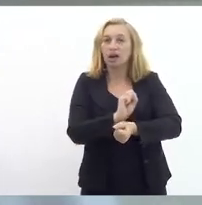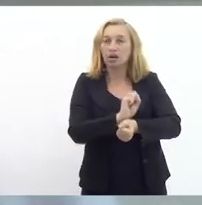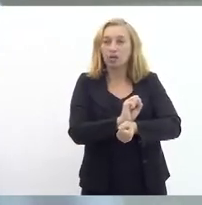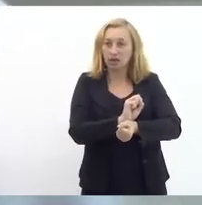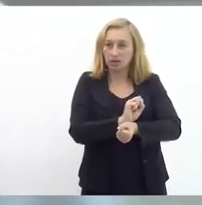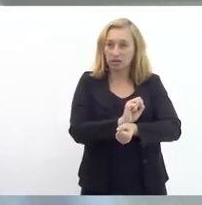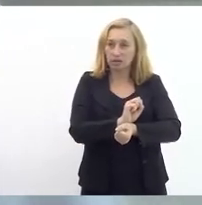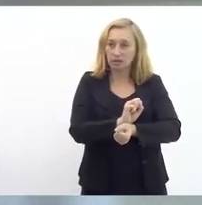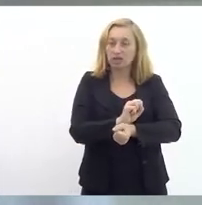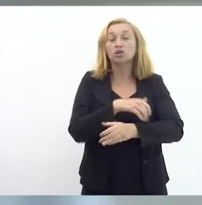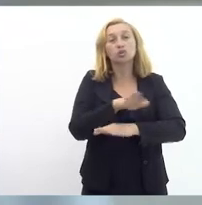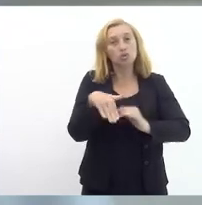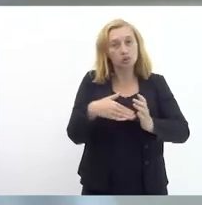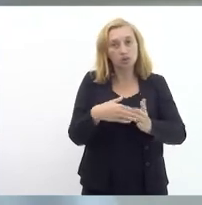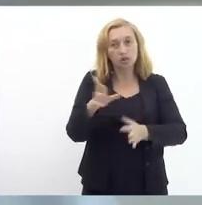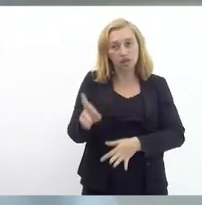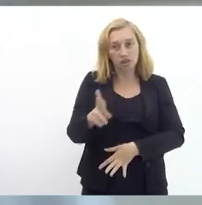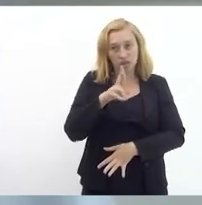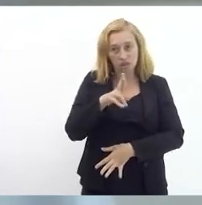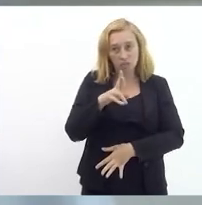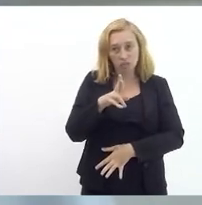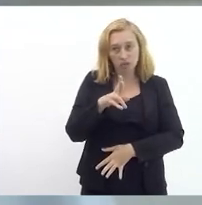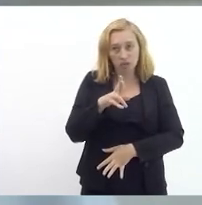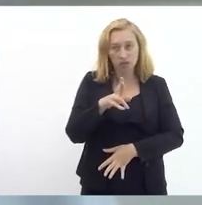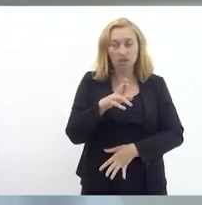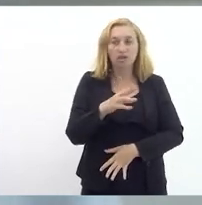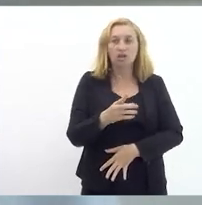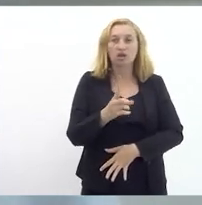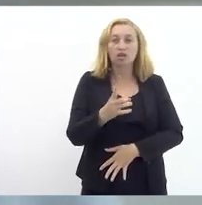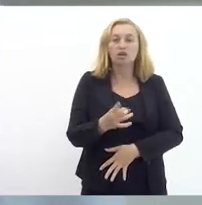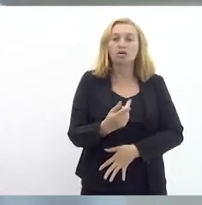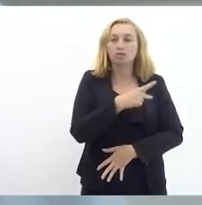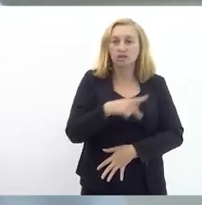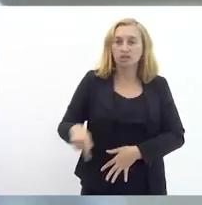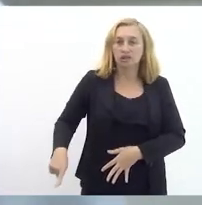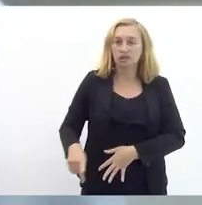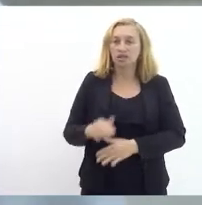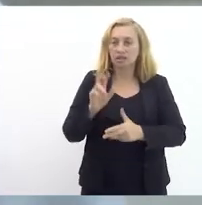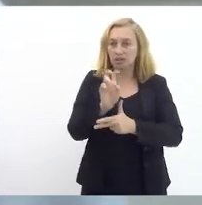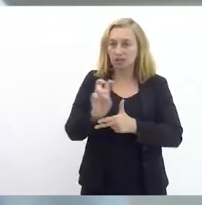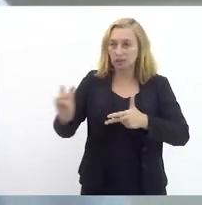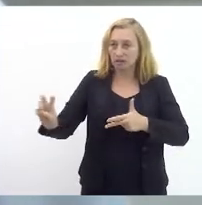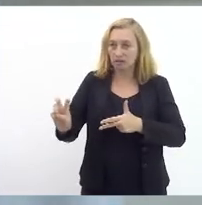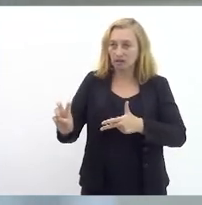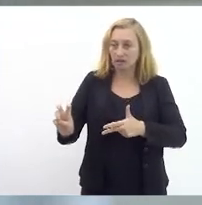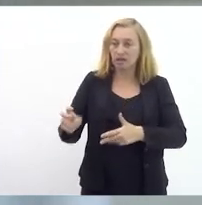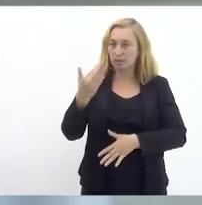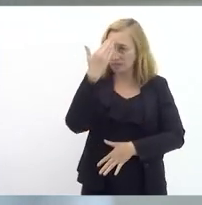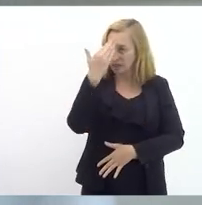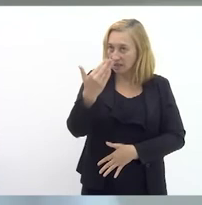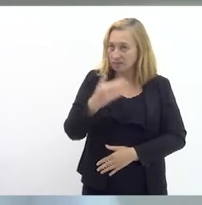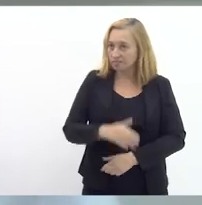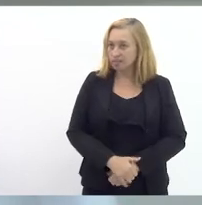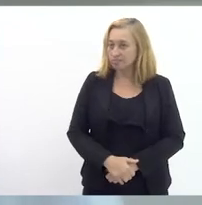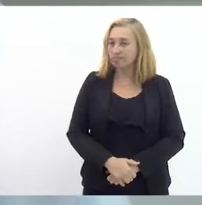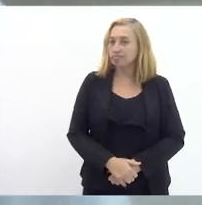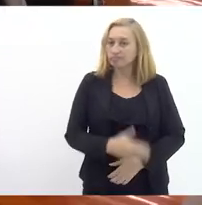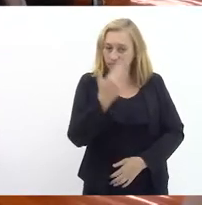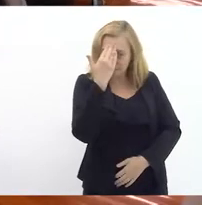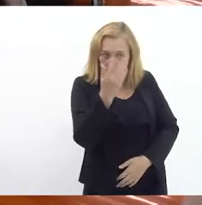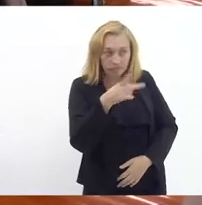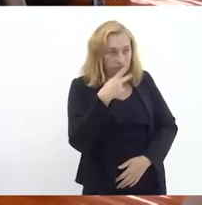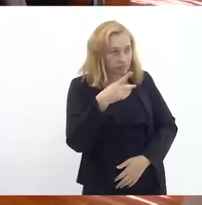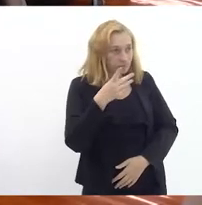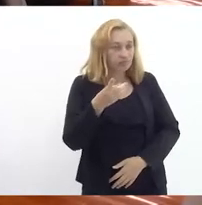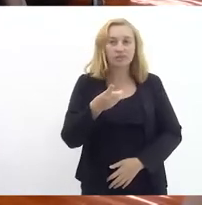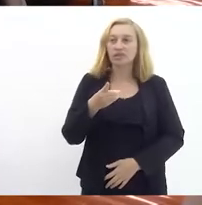e todas elas endereçadas ao presidente da Supervia. Tenho dito muito obrigado. Queria agradecer as palavras do